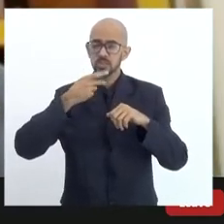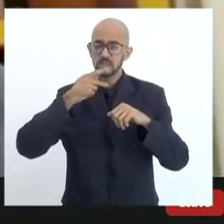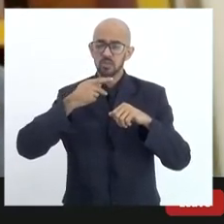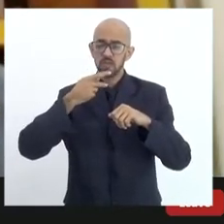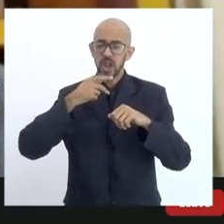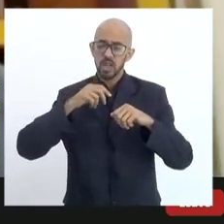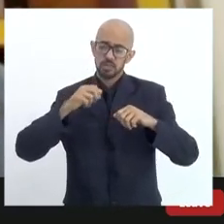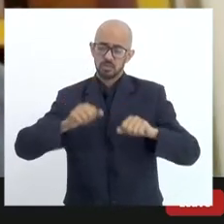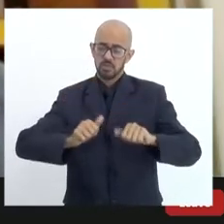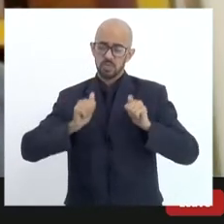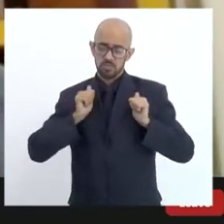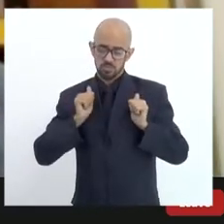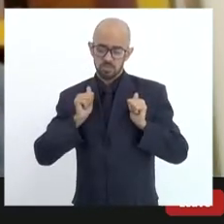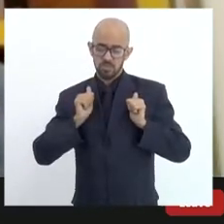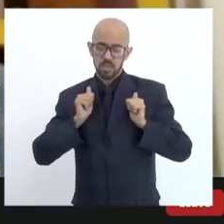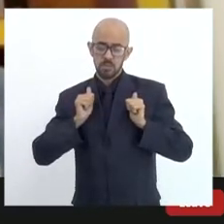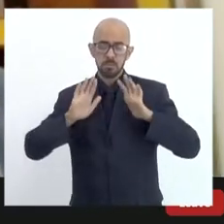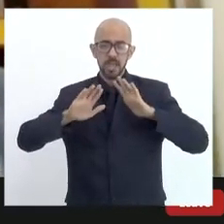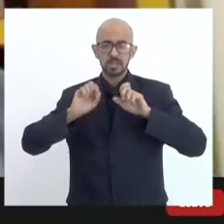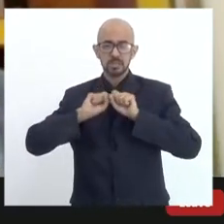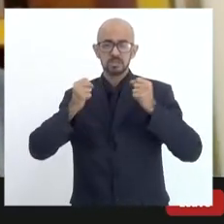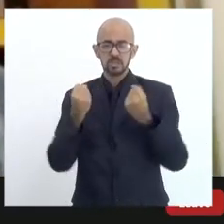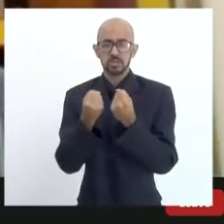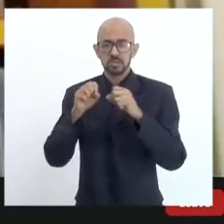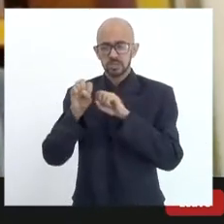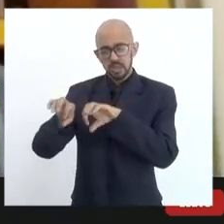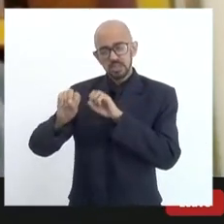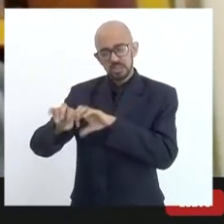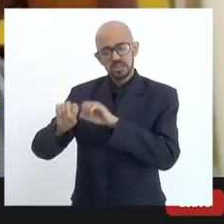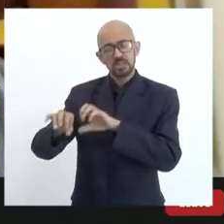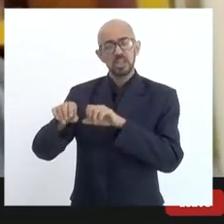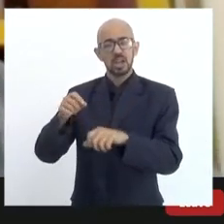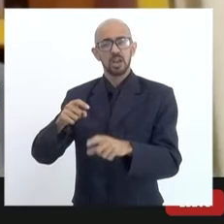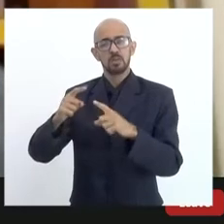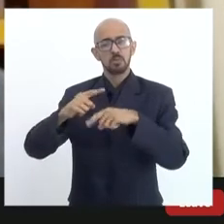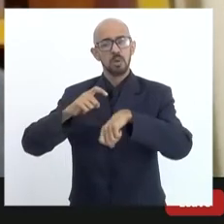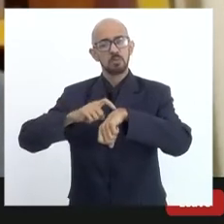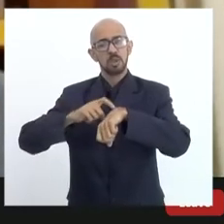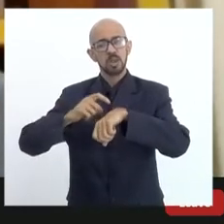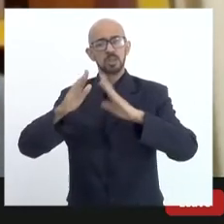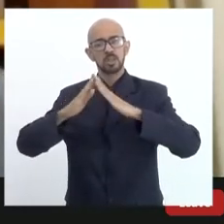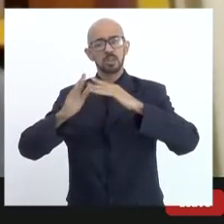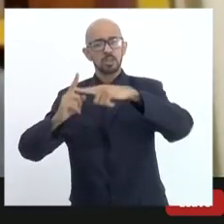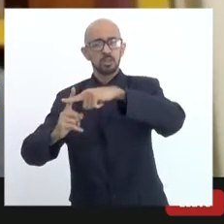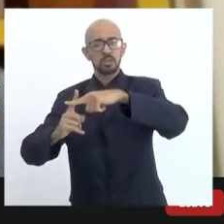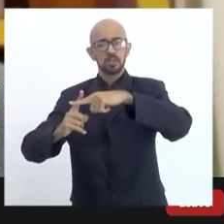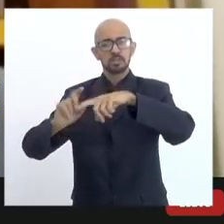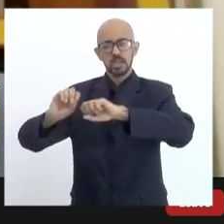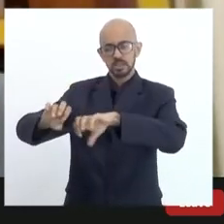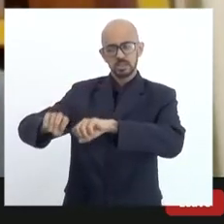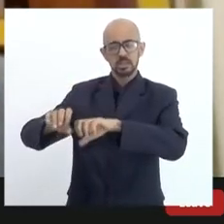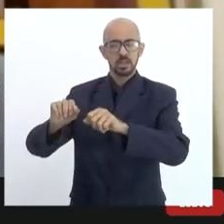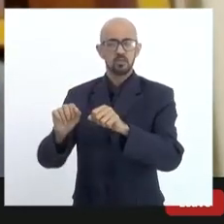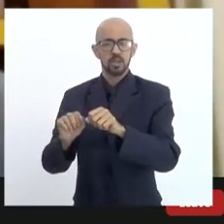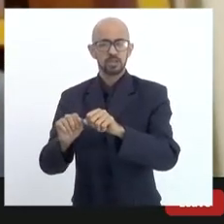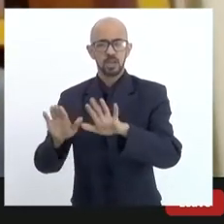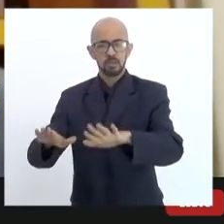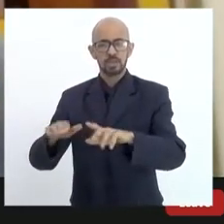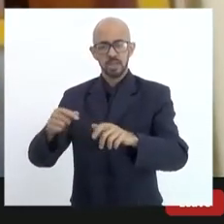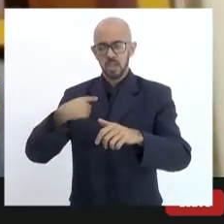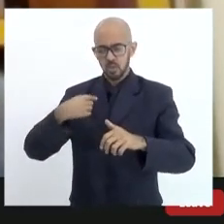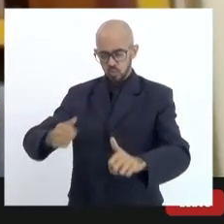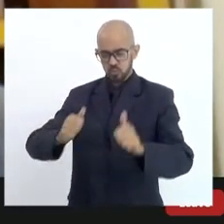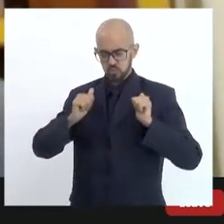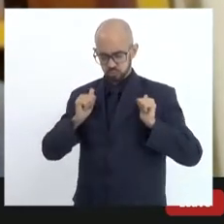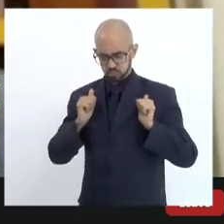fazer. Né? Se na sua pregação no púlpito você incentiva a fazer... Não adianta dizer, não, eu não faço, eu não autorizo.